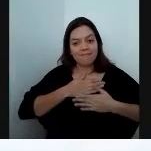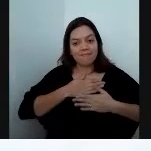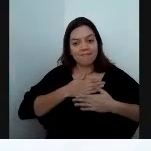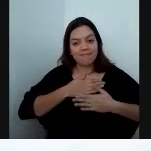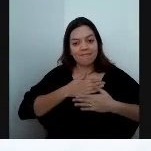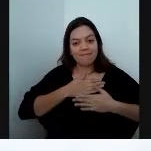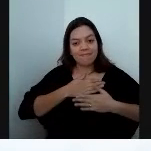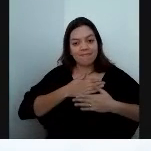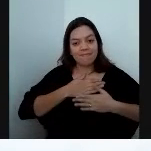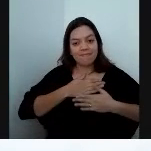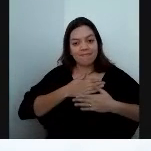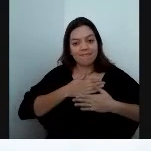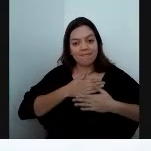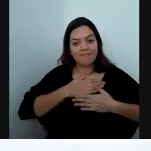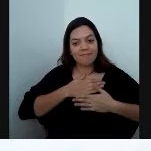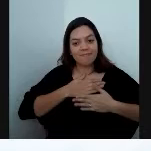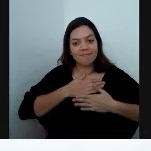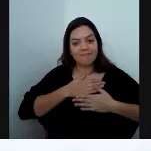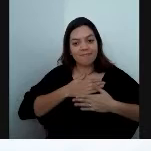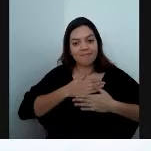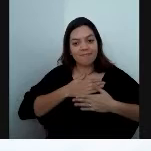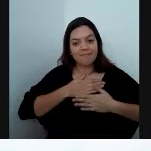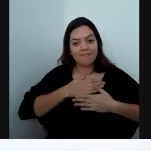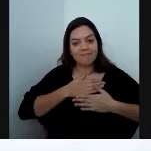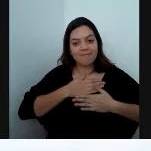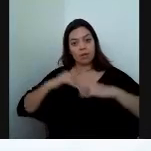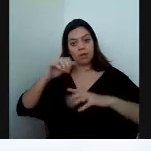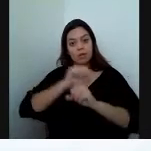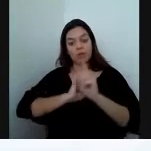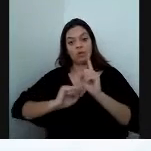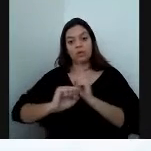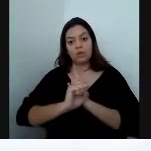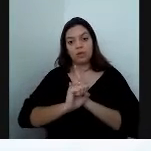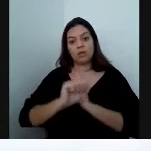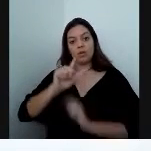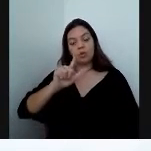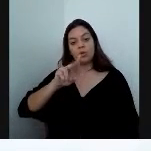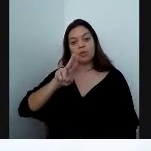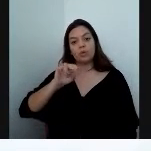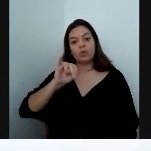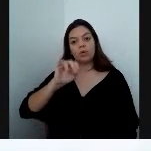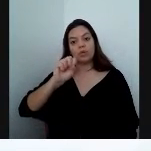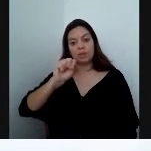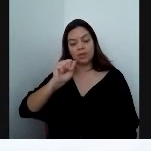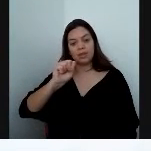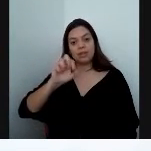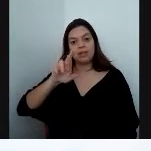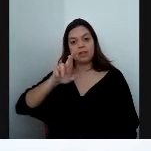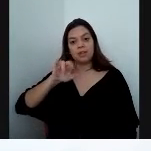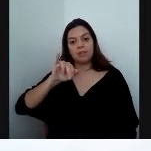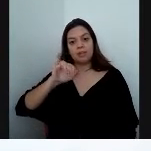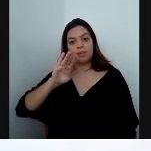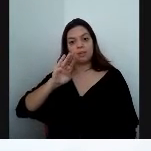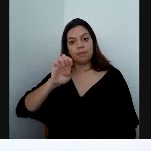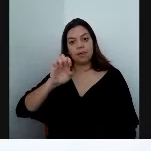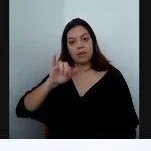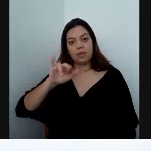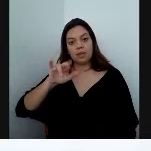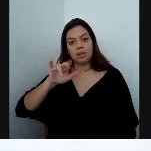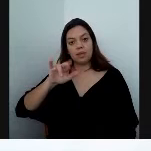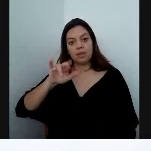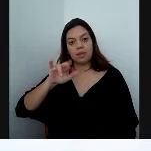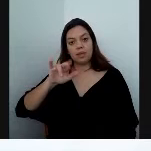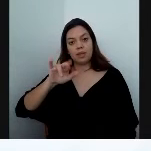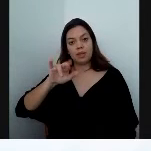e técnico do Diese São Paulo, Luiz Ribeiro. Ele veio falar conosco aqui hoje sobre o home office,